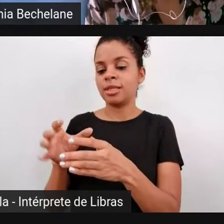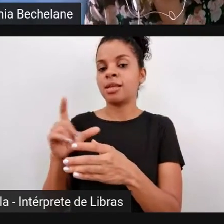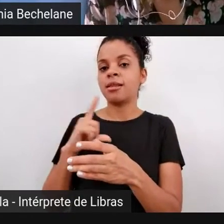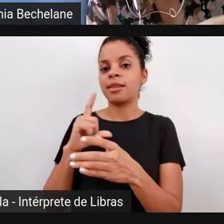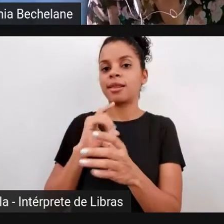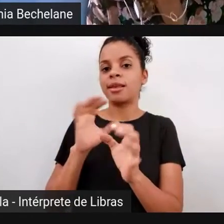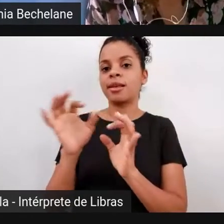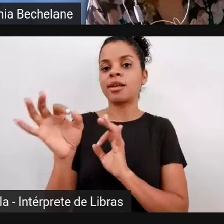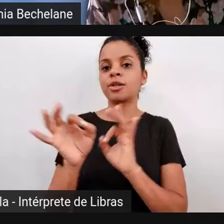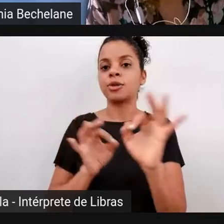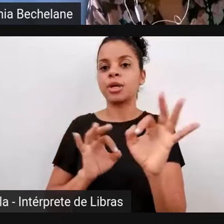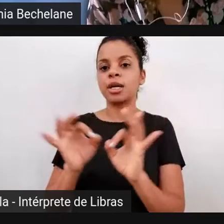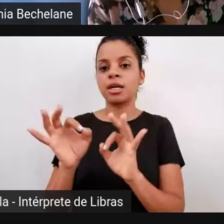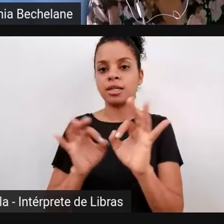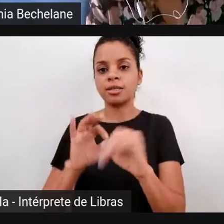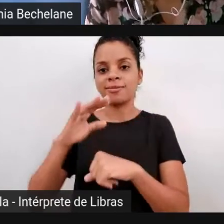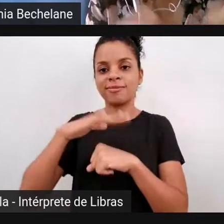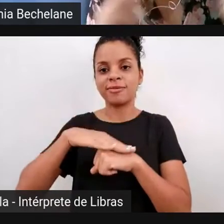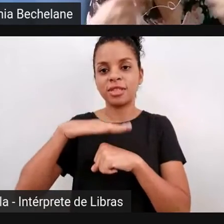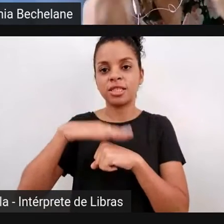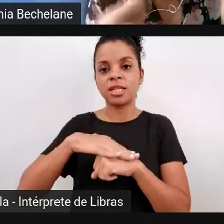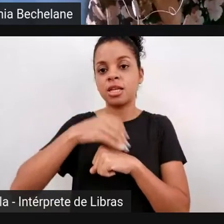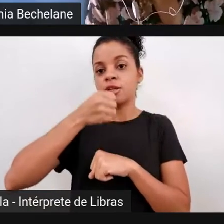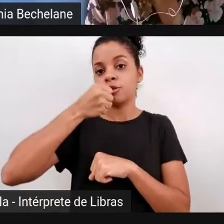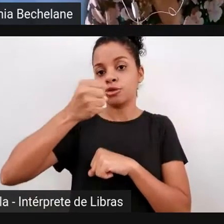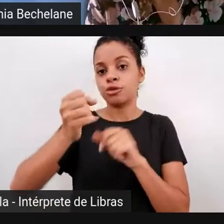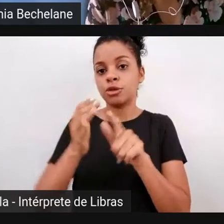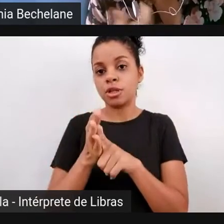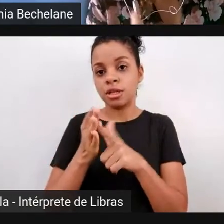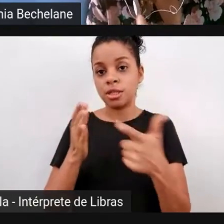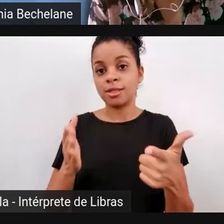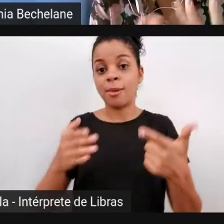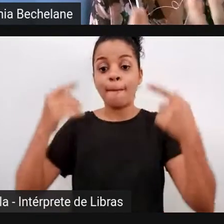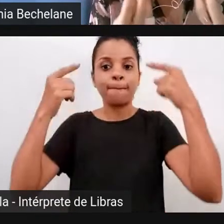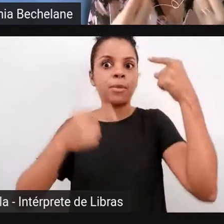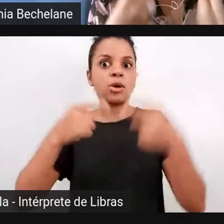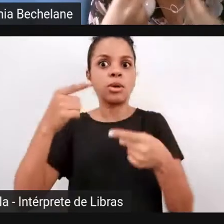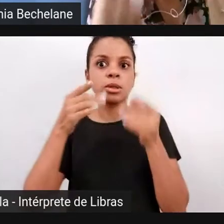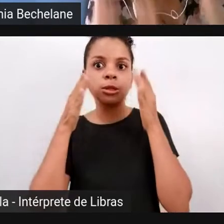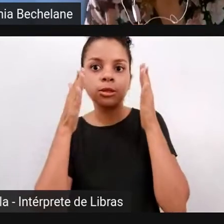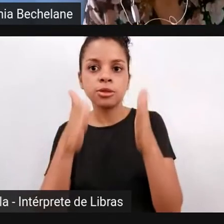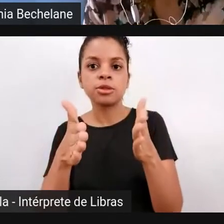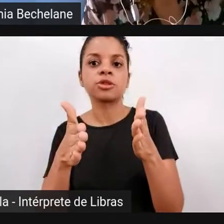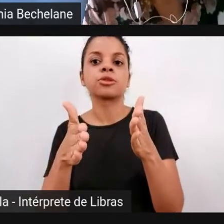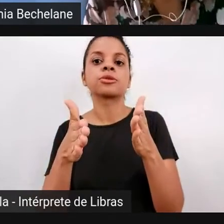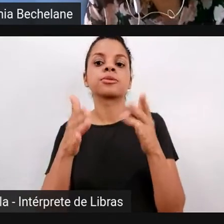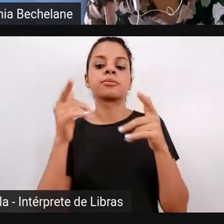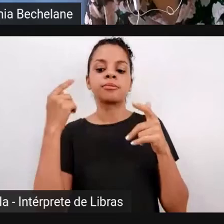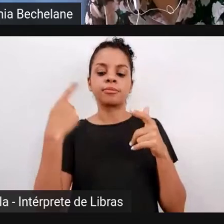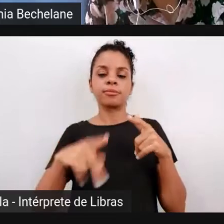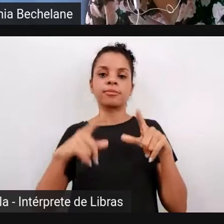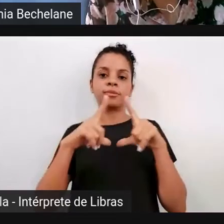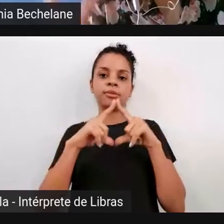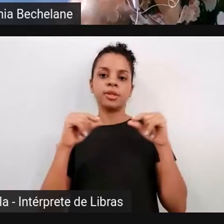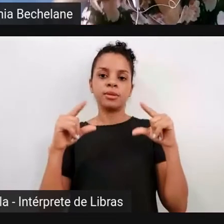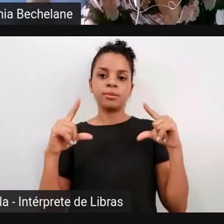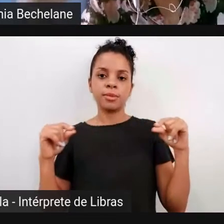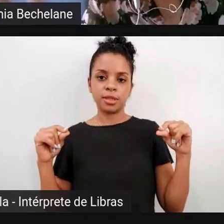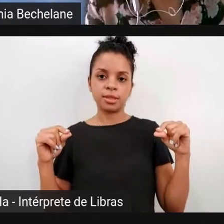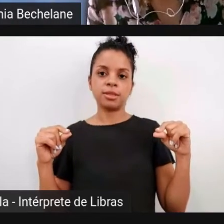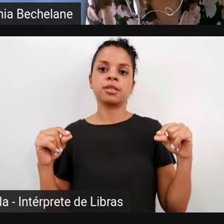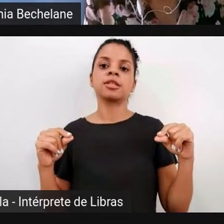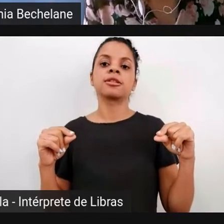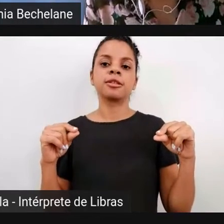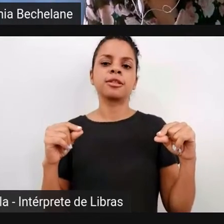fazer jornalismo político aqui em Brasília, e isso é muito claro no discurso, né, dos entrevistados